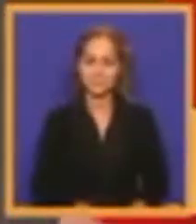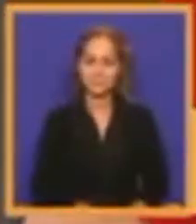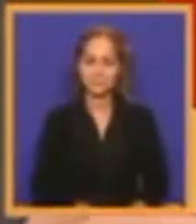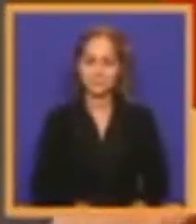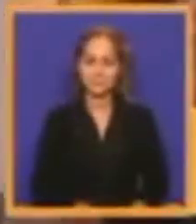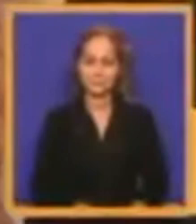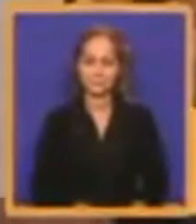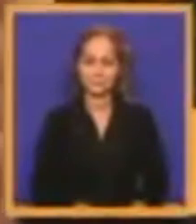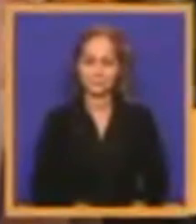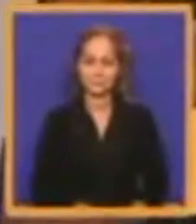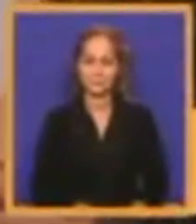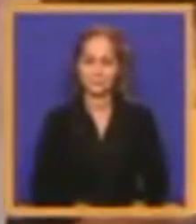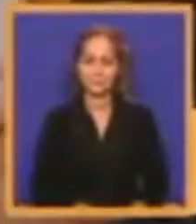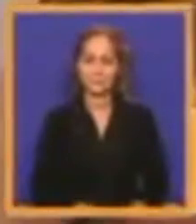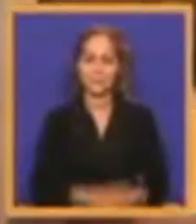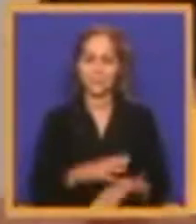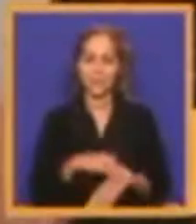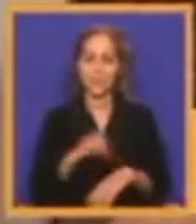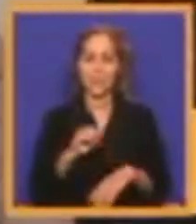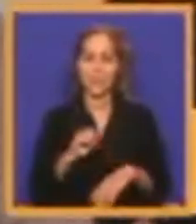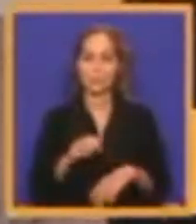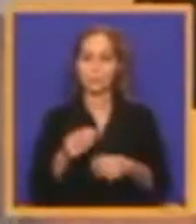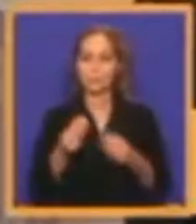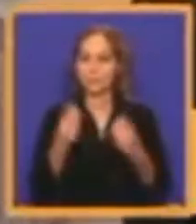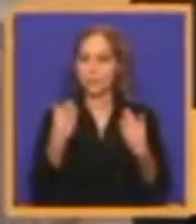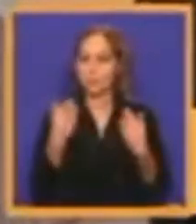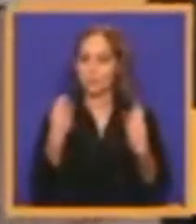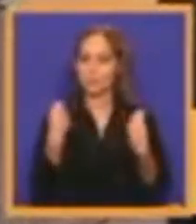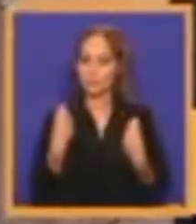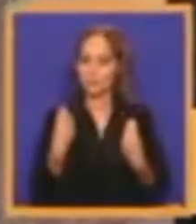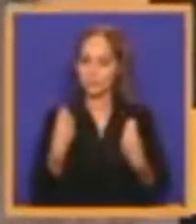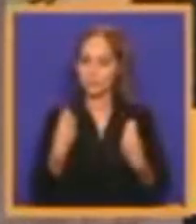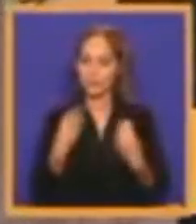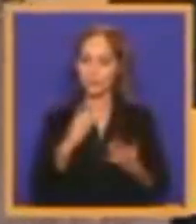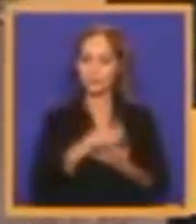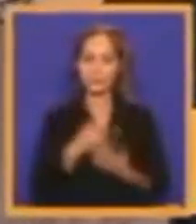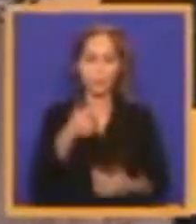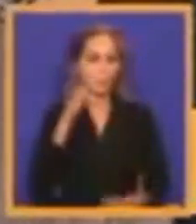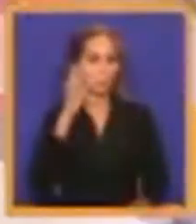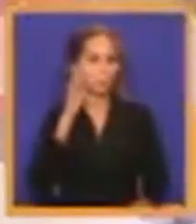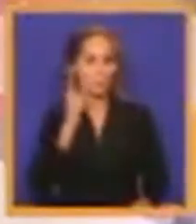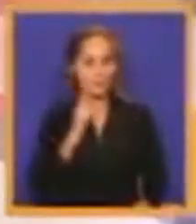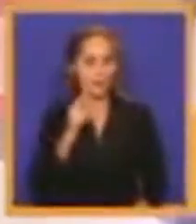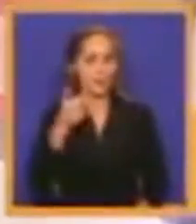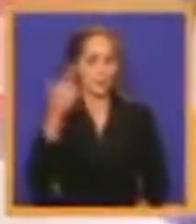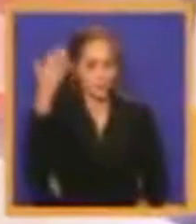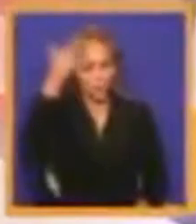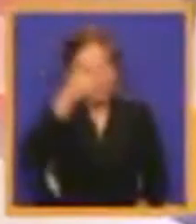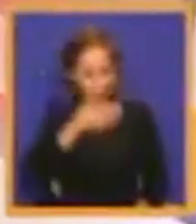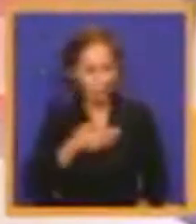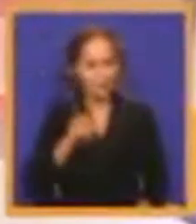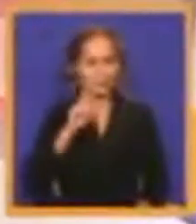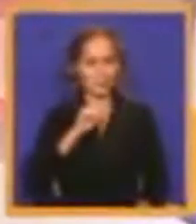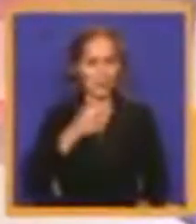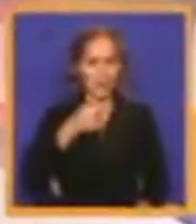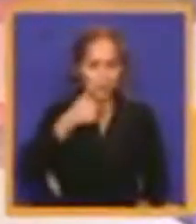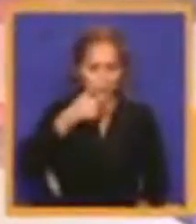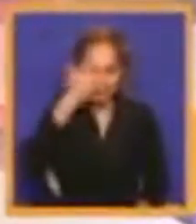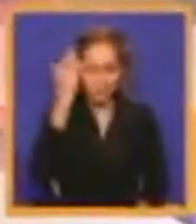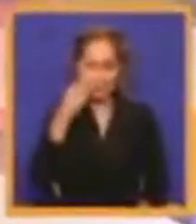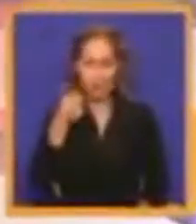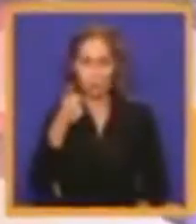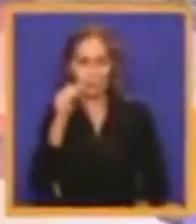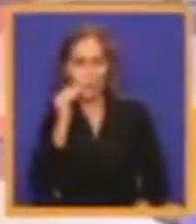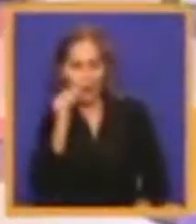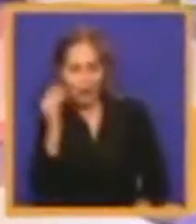Portanto, mas isso é uma programa coisa extraordinária. Não, não vai ser só boa tarde, é boa noite, bom dia, bom almoço,